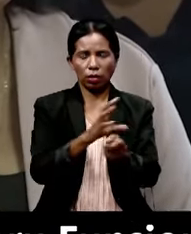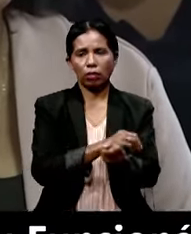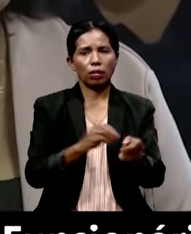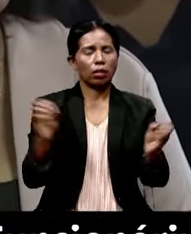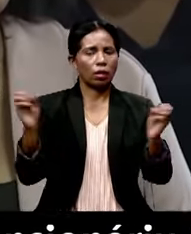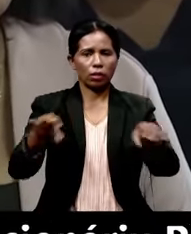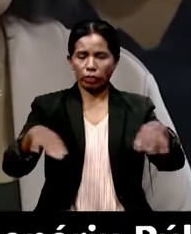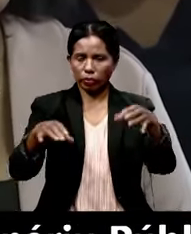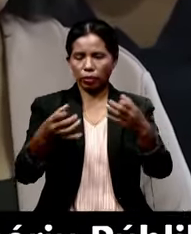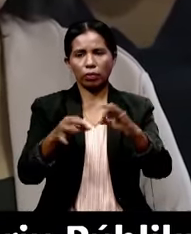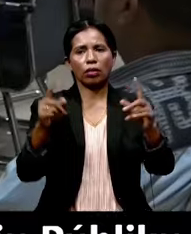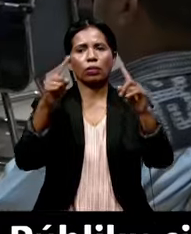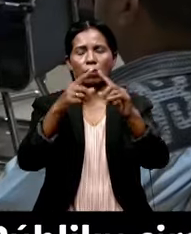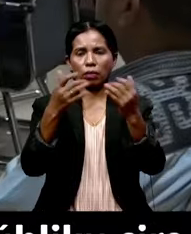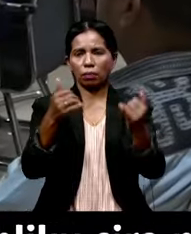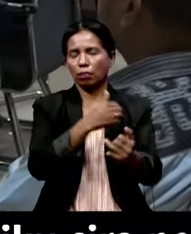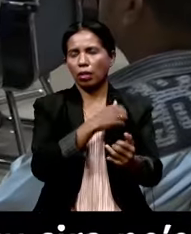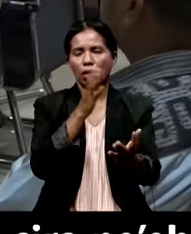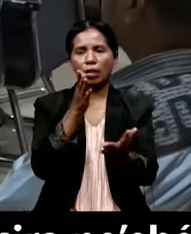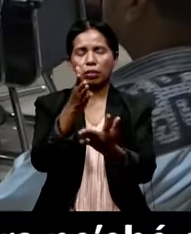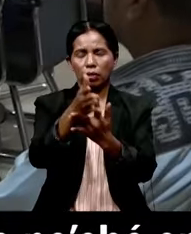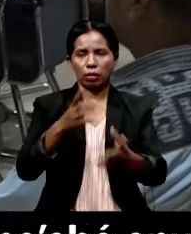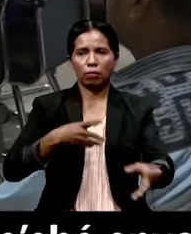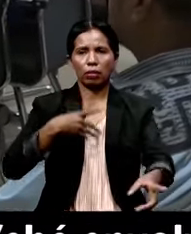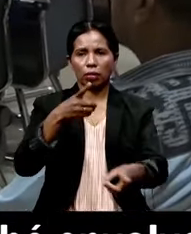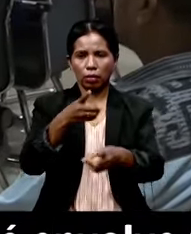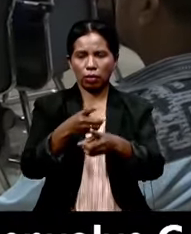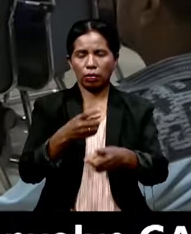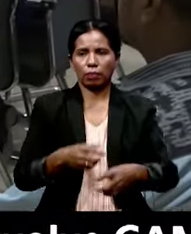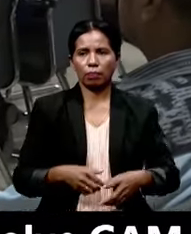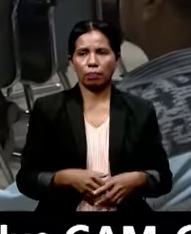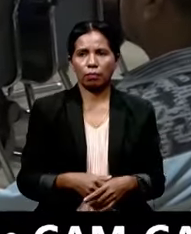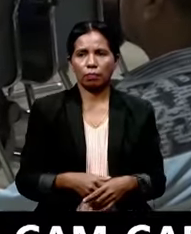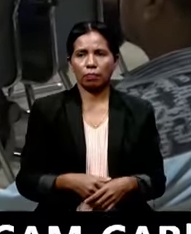serviço ona, to agora será o bele acesso para Sira direito. Equipa cobertura, GMN.